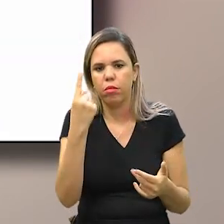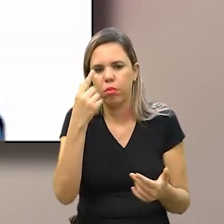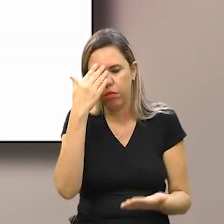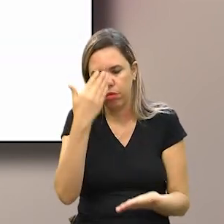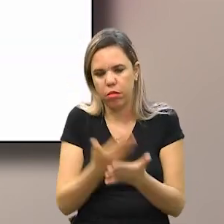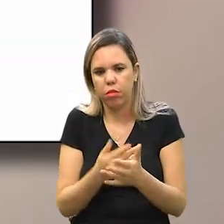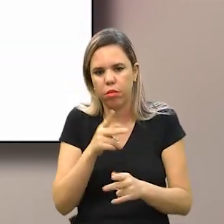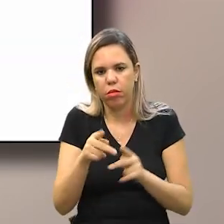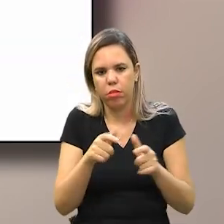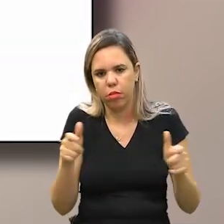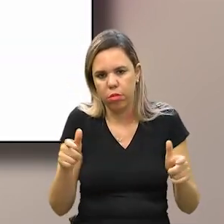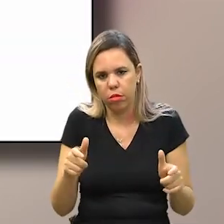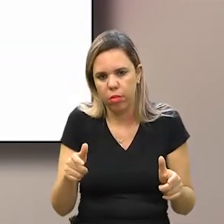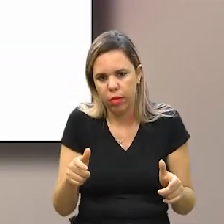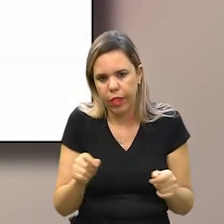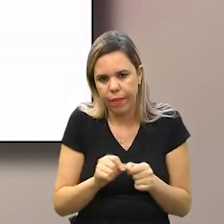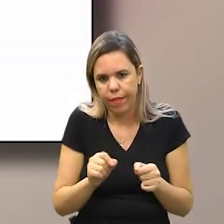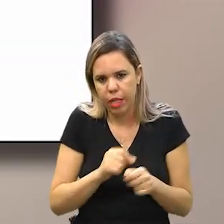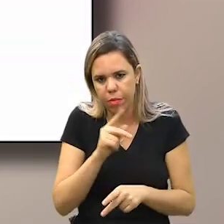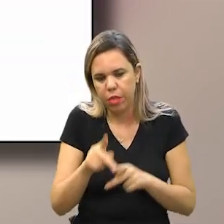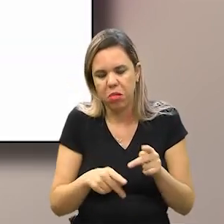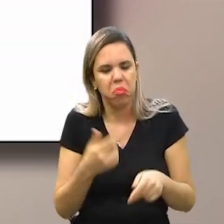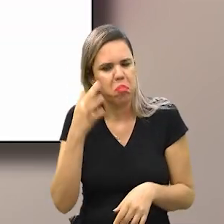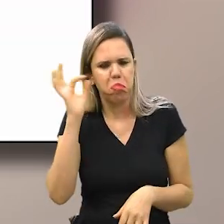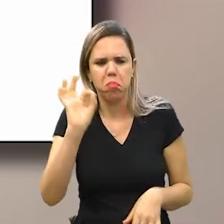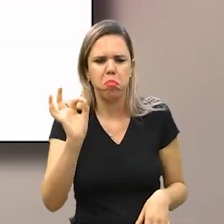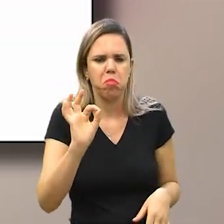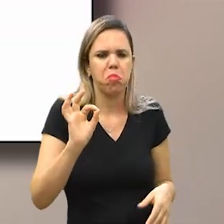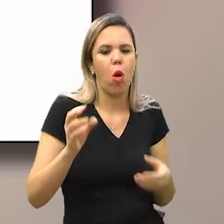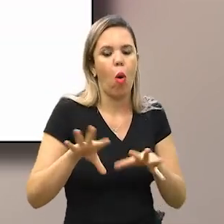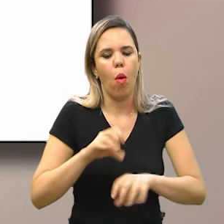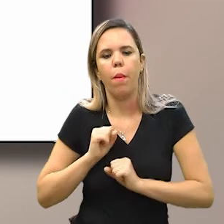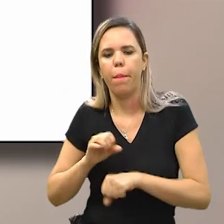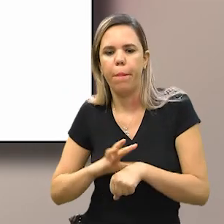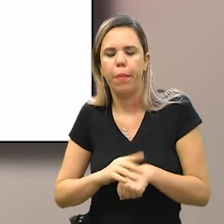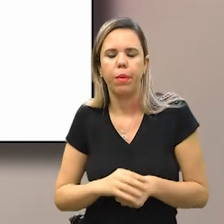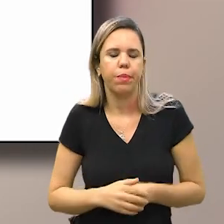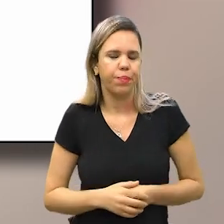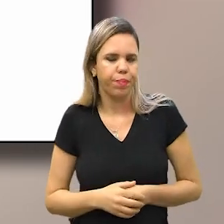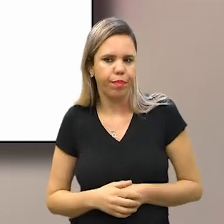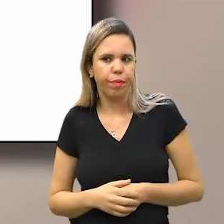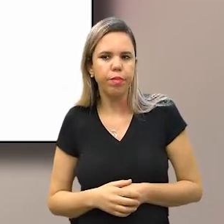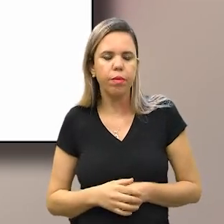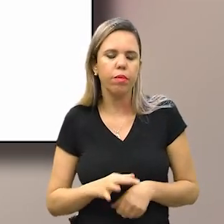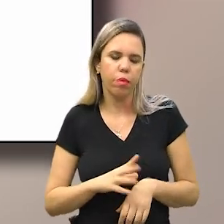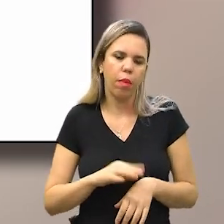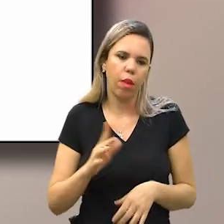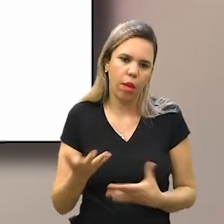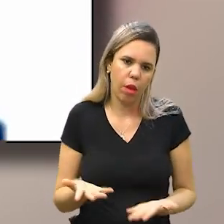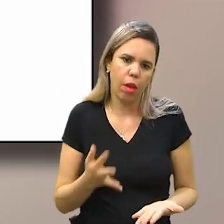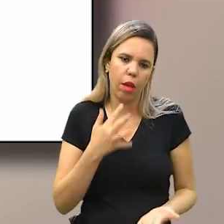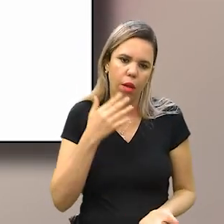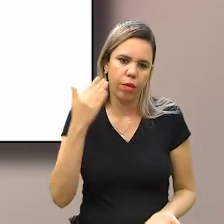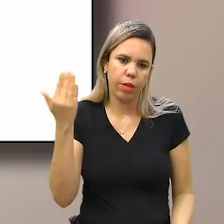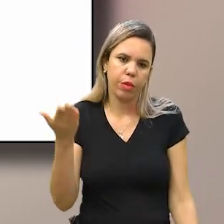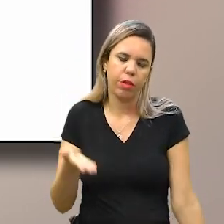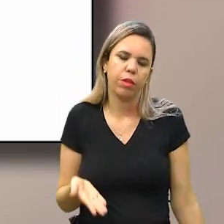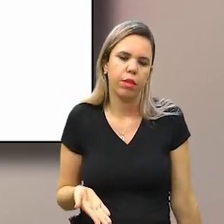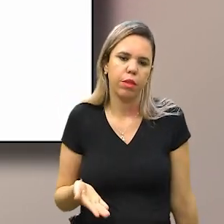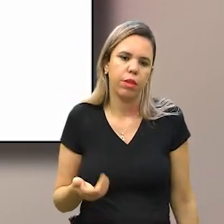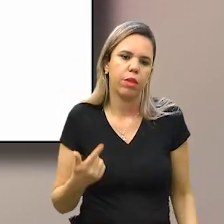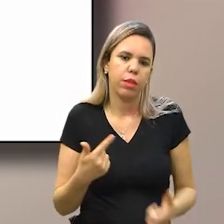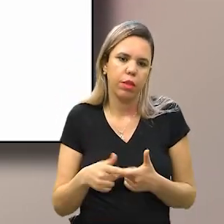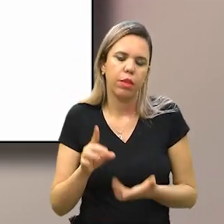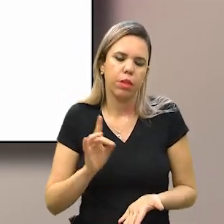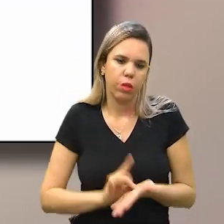umas crendices populares que fazem com que a pessoa não entenda como que ela pegou a doença. Então, embora a doença seja conhecida,